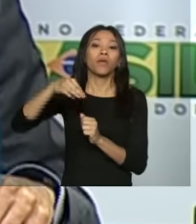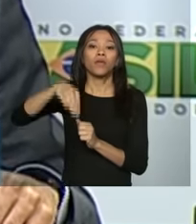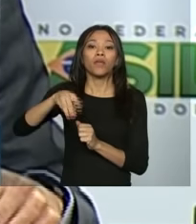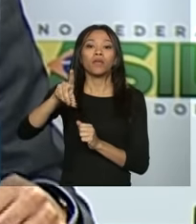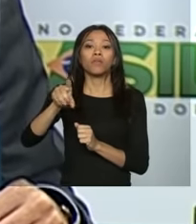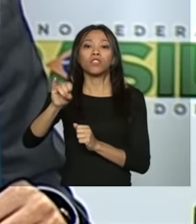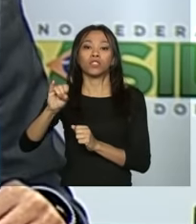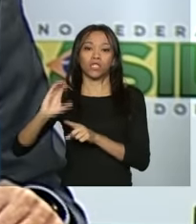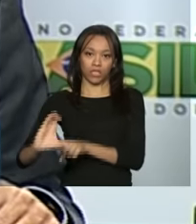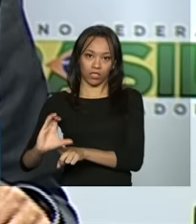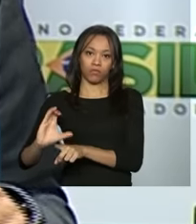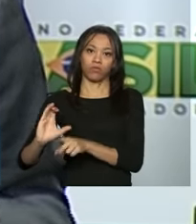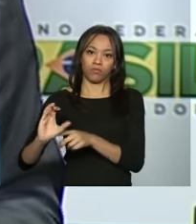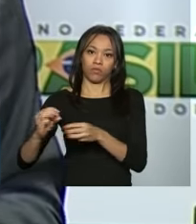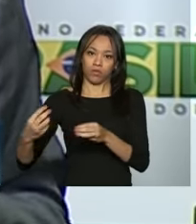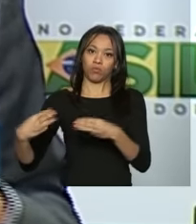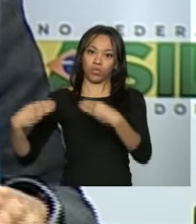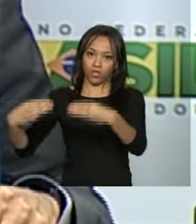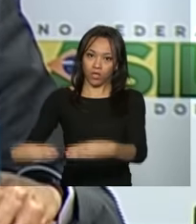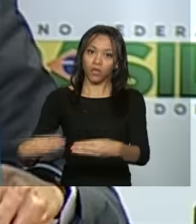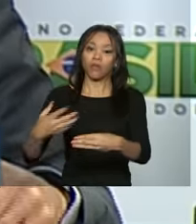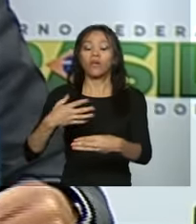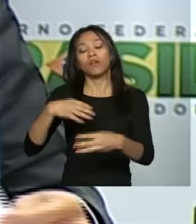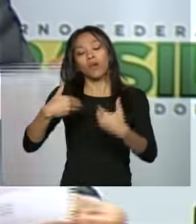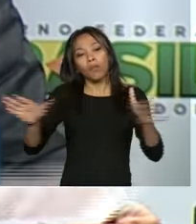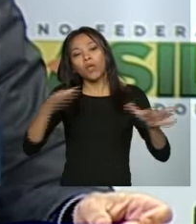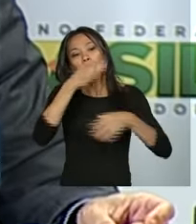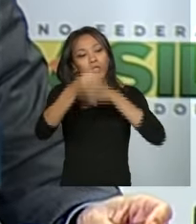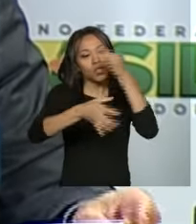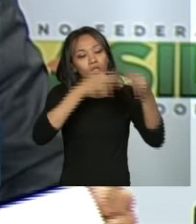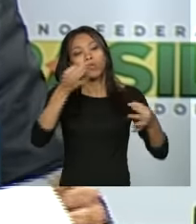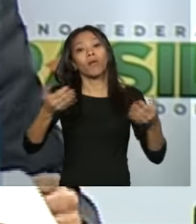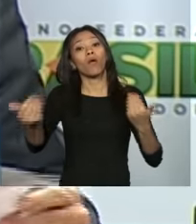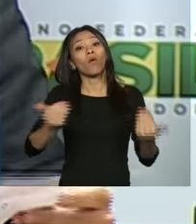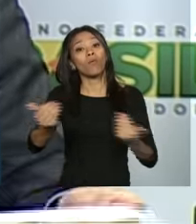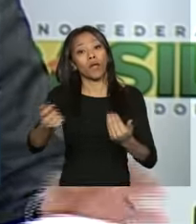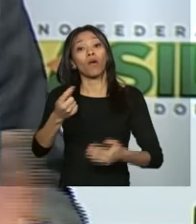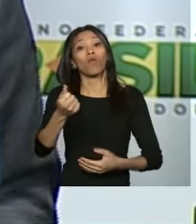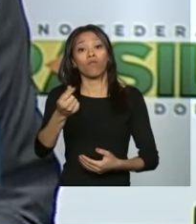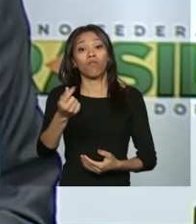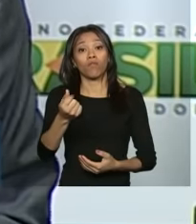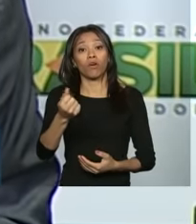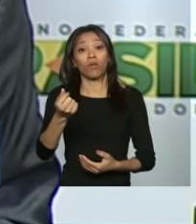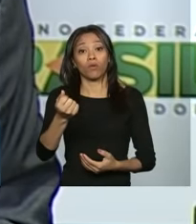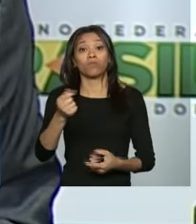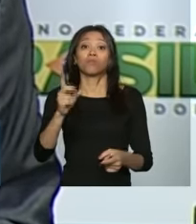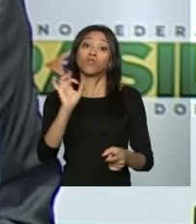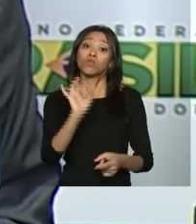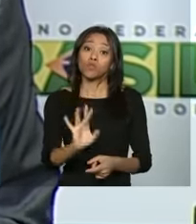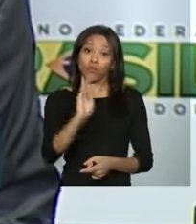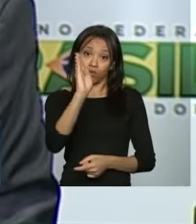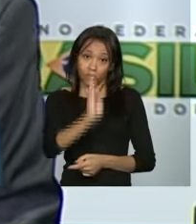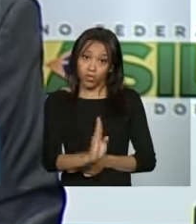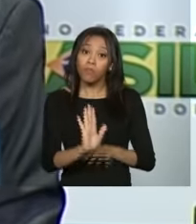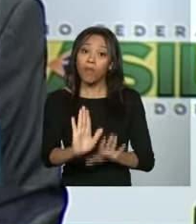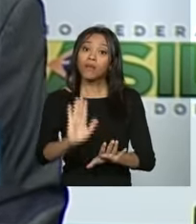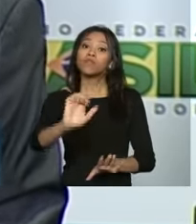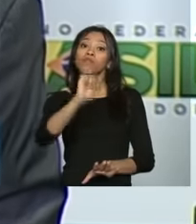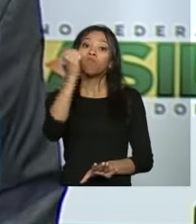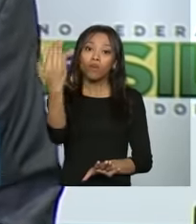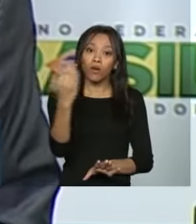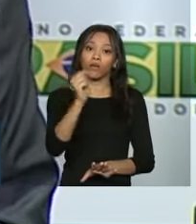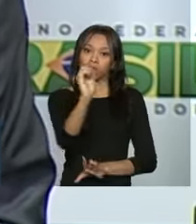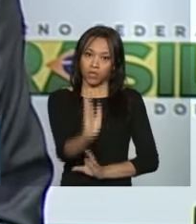possa colocar em consulta pública uma medida visando a equiparação de preços internacionais uma segunda medida n no campo da